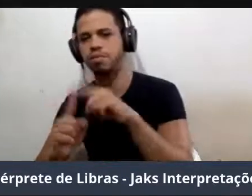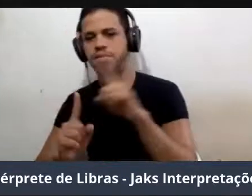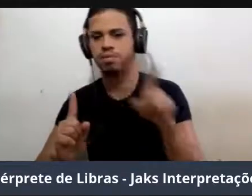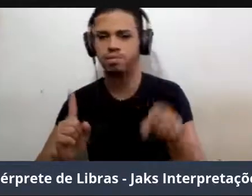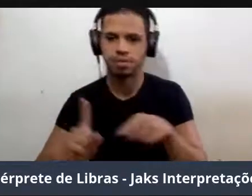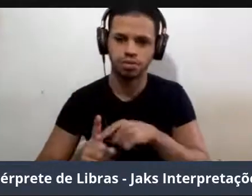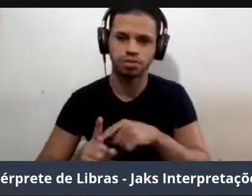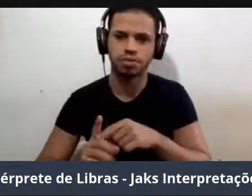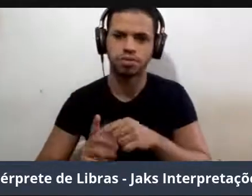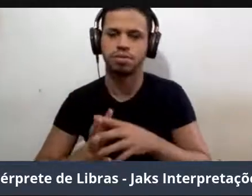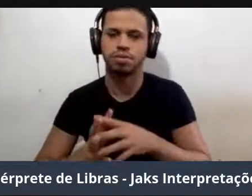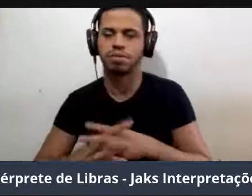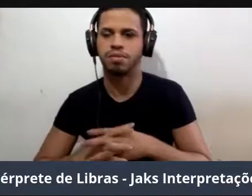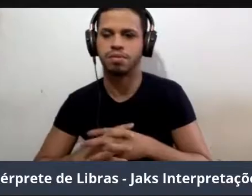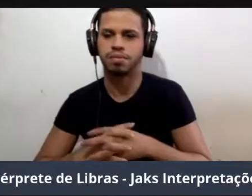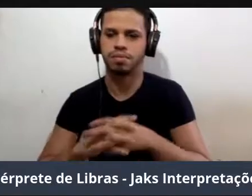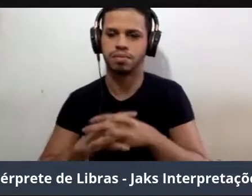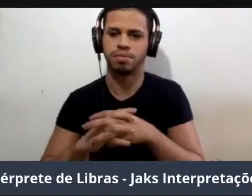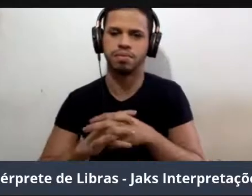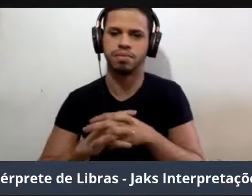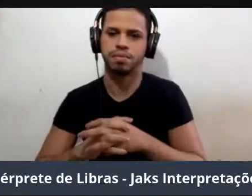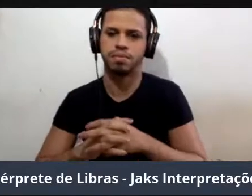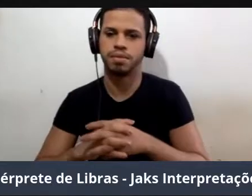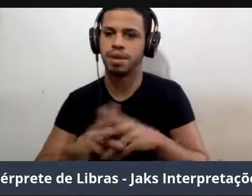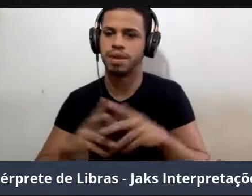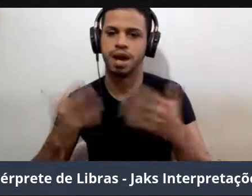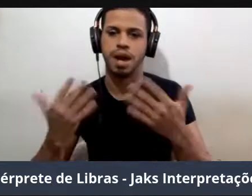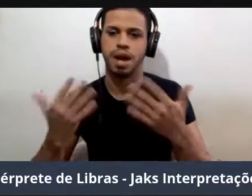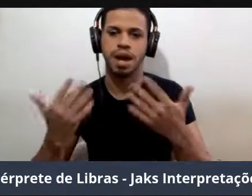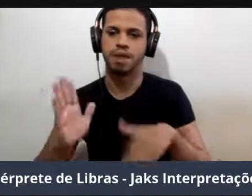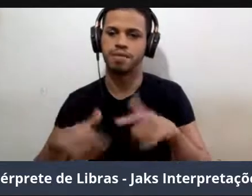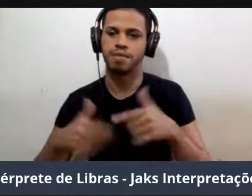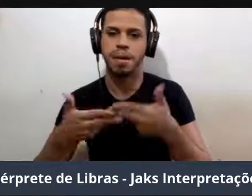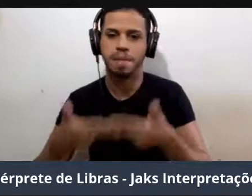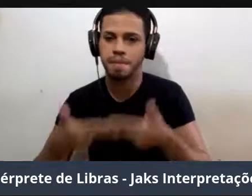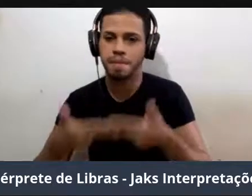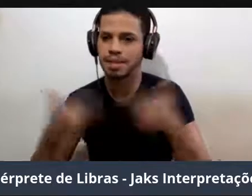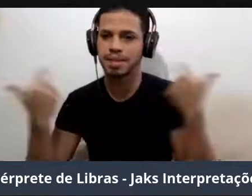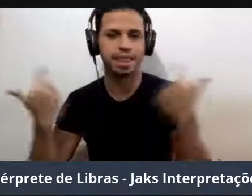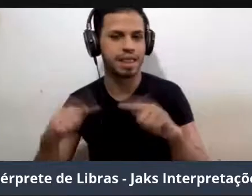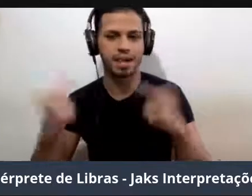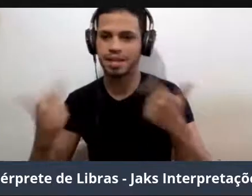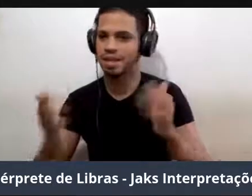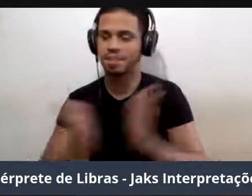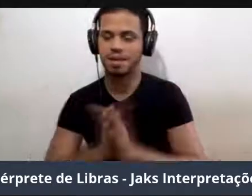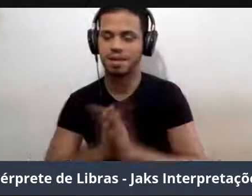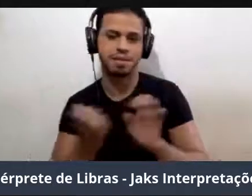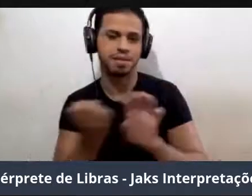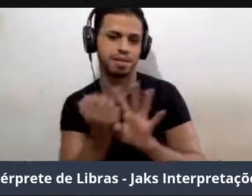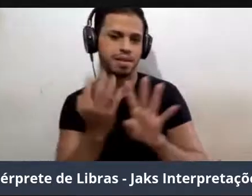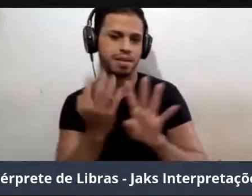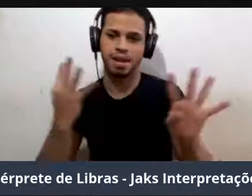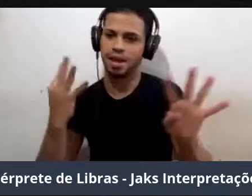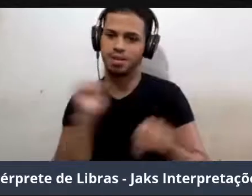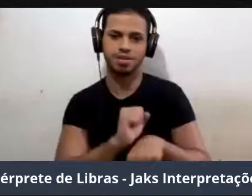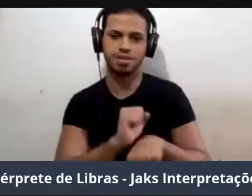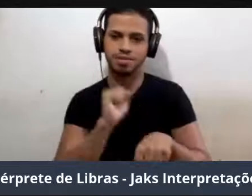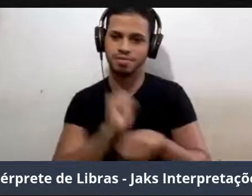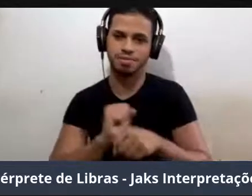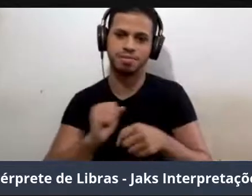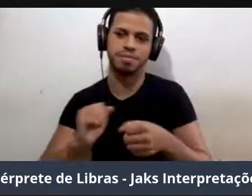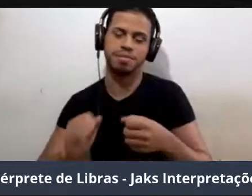não tenho paciência para nada, nem para fazer, nem para ficar numa fila esperando para que tire um pagamento. Mas